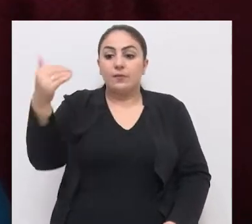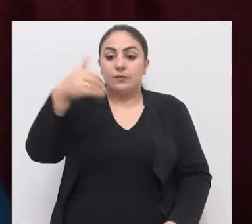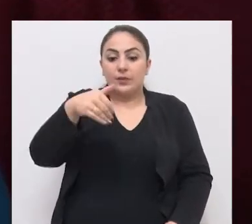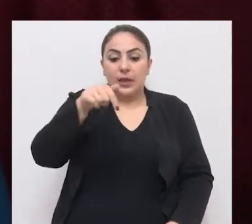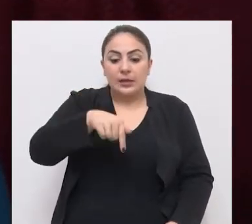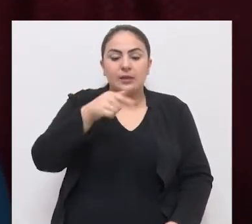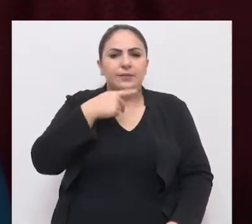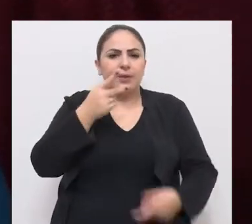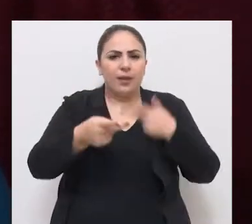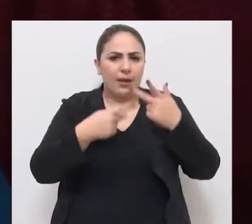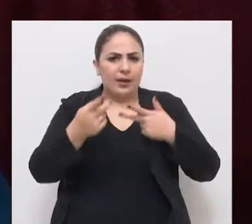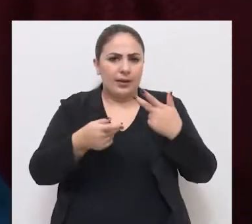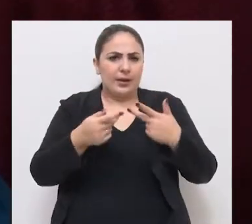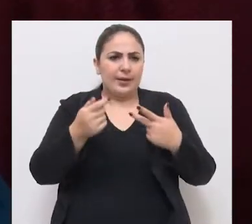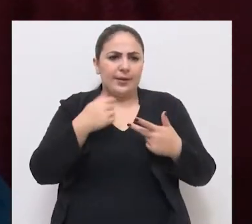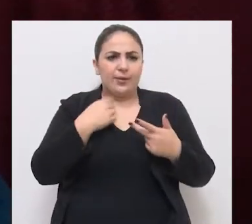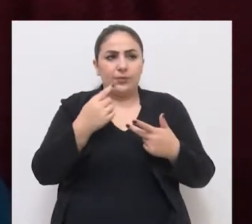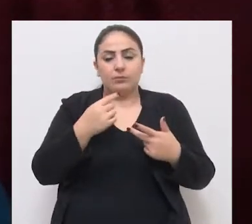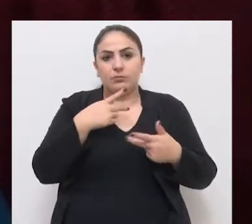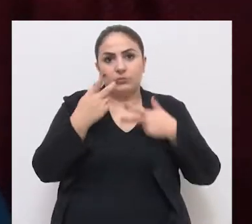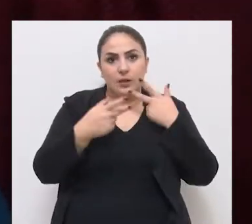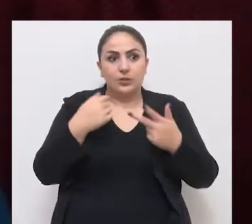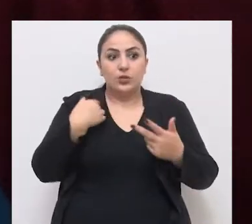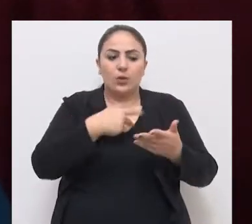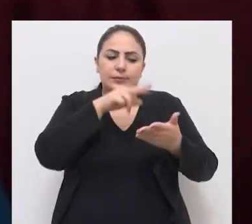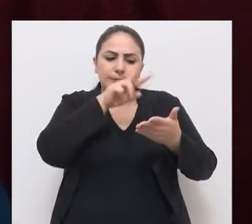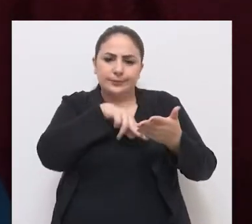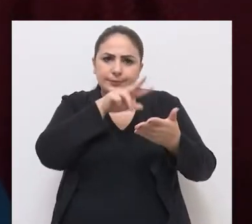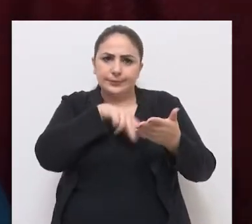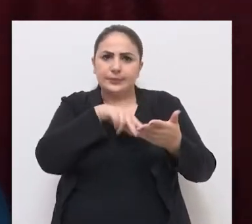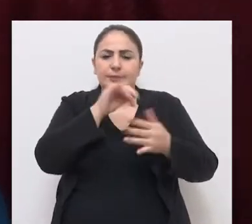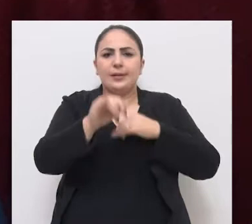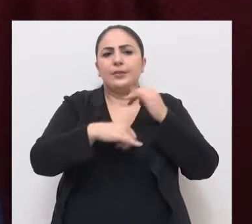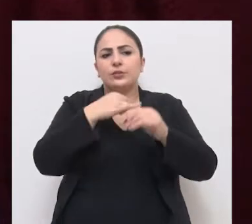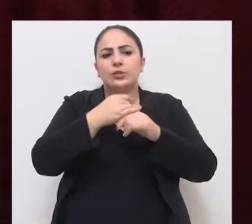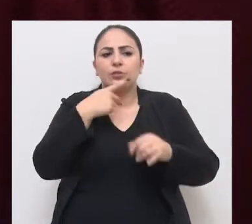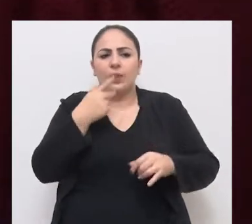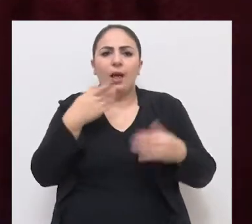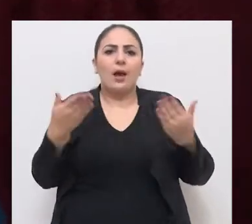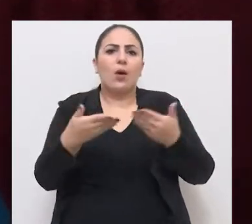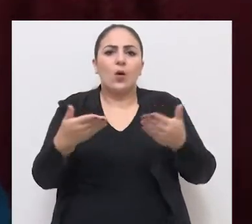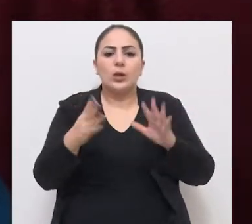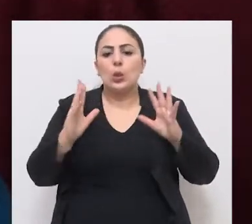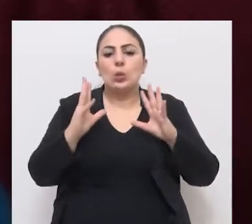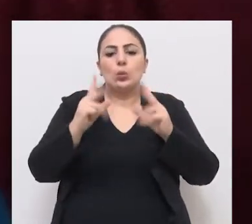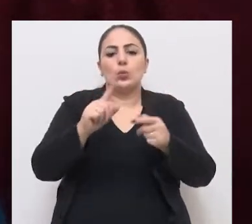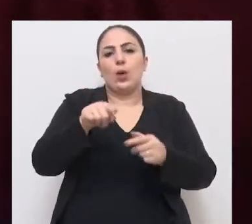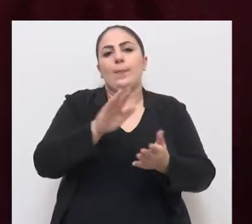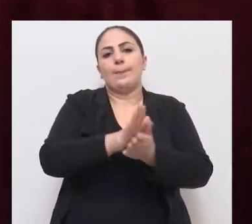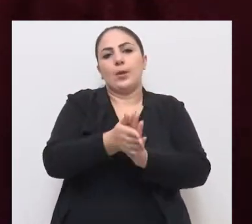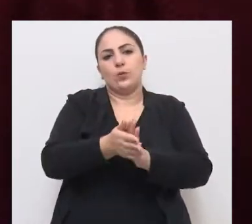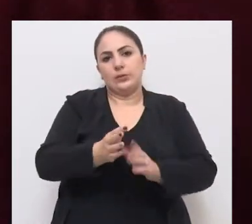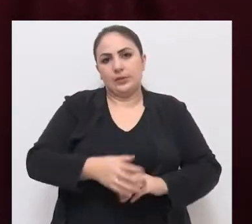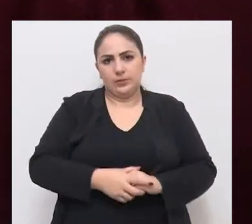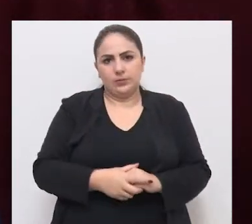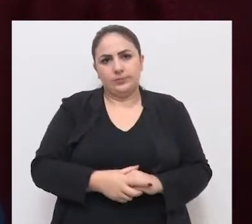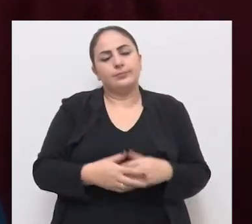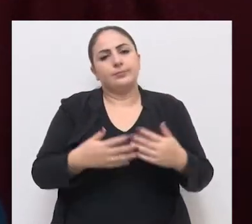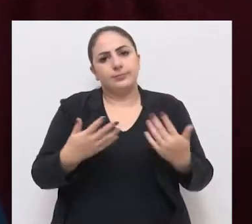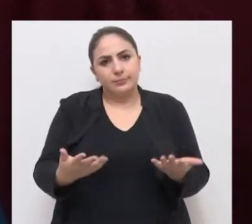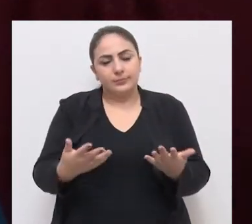vir aqui, e aqui eu falo num discurso que a gente lê muito pela internet, de dizer que agora tudo é